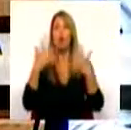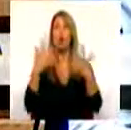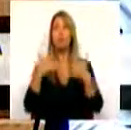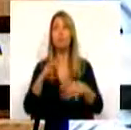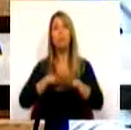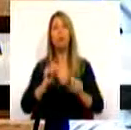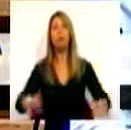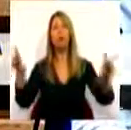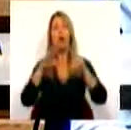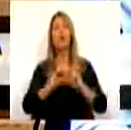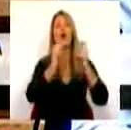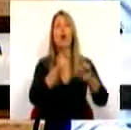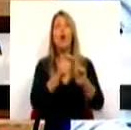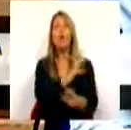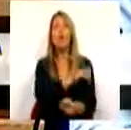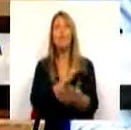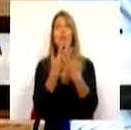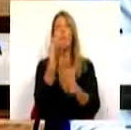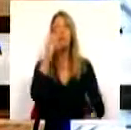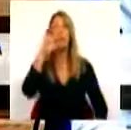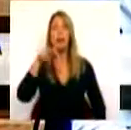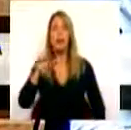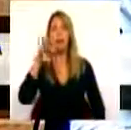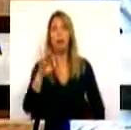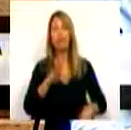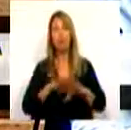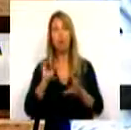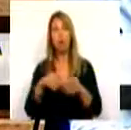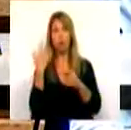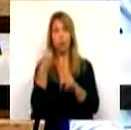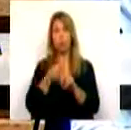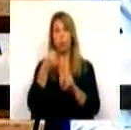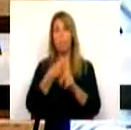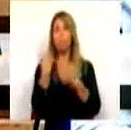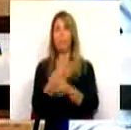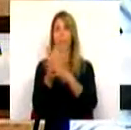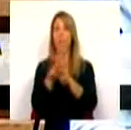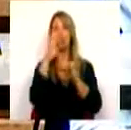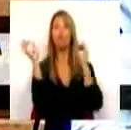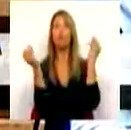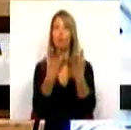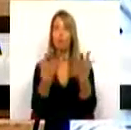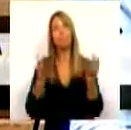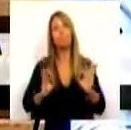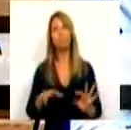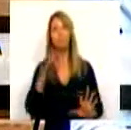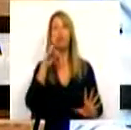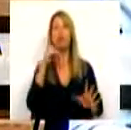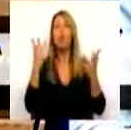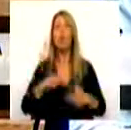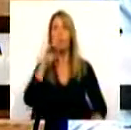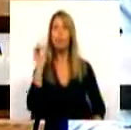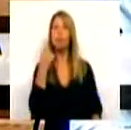novas competências ao ICNF no que diz respeito ao combate aos incêndios florestais, necessariamente esse orçamento tem que ser